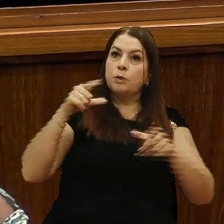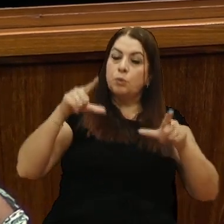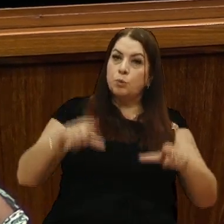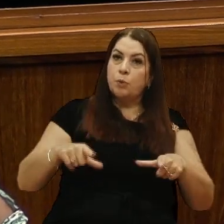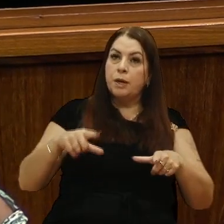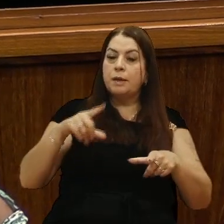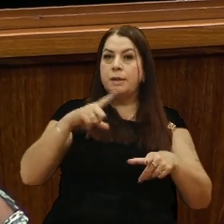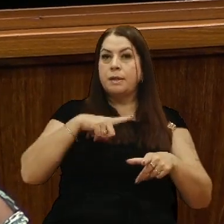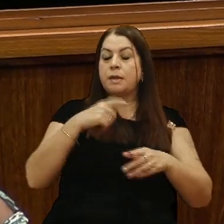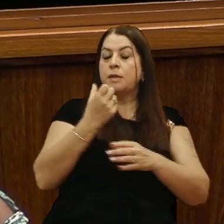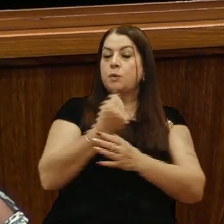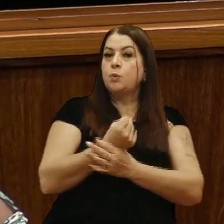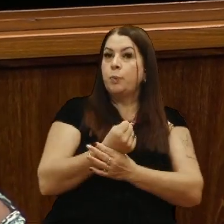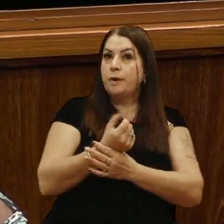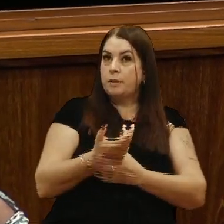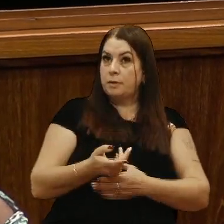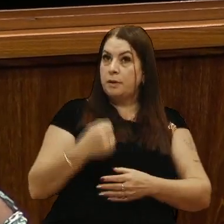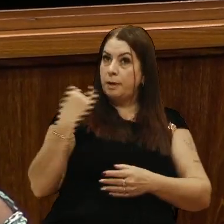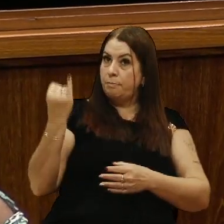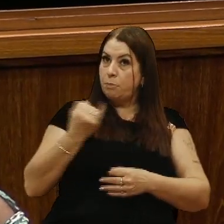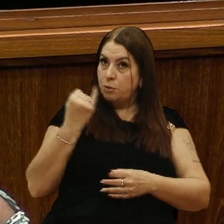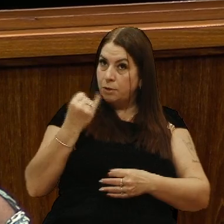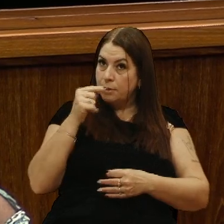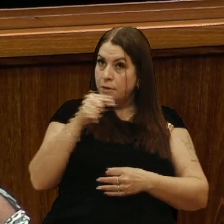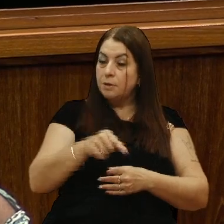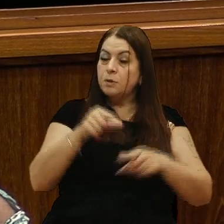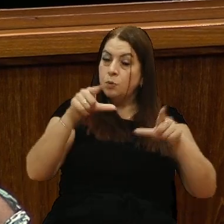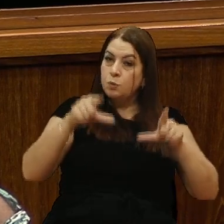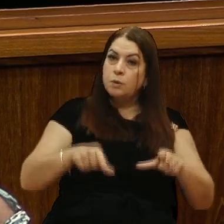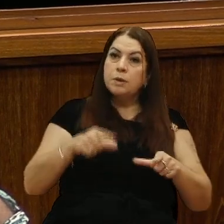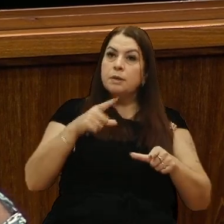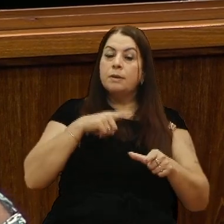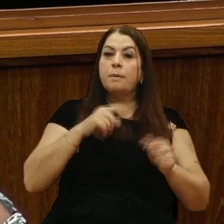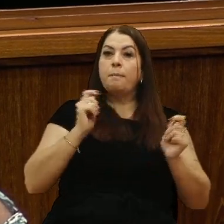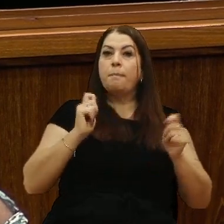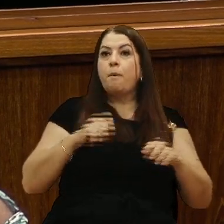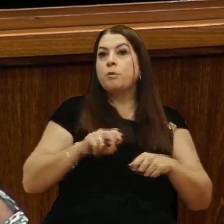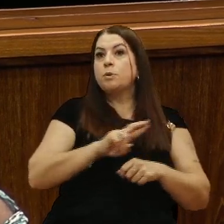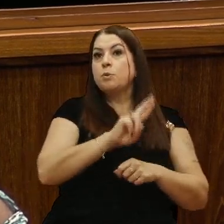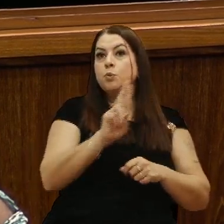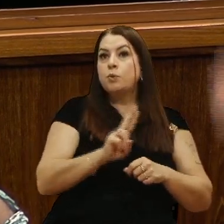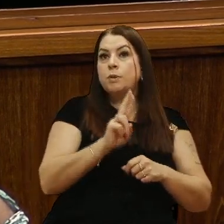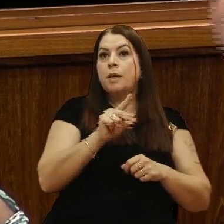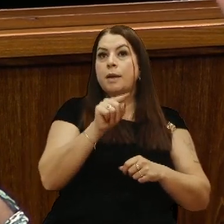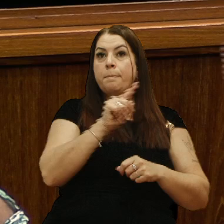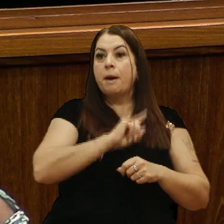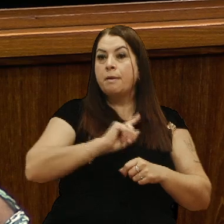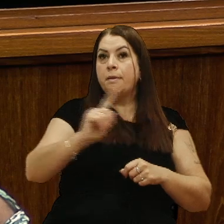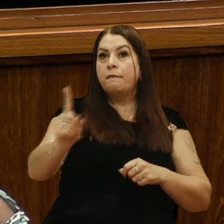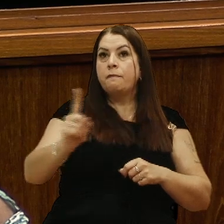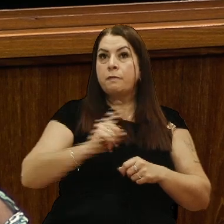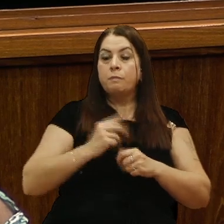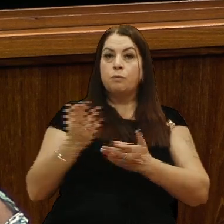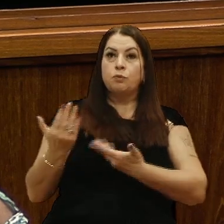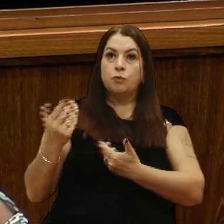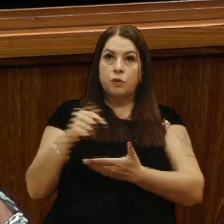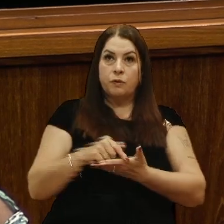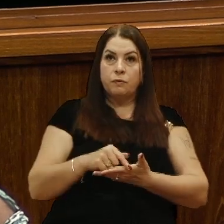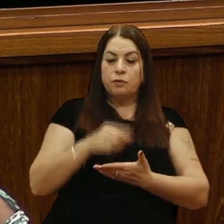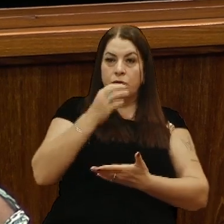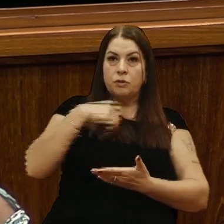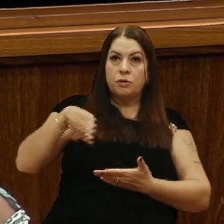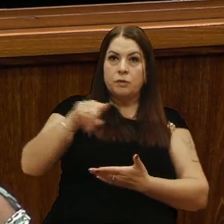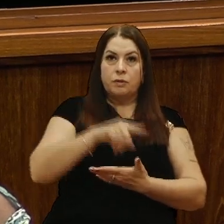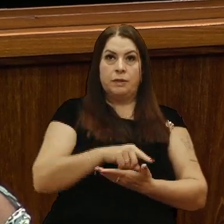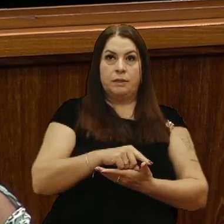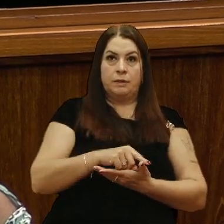lugar tenha segurança. É importantíssimo que aquele lugar possa ser utilizado para ir e vir pela juventude de Caxias do